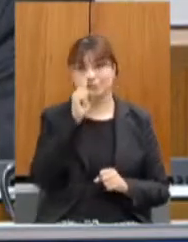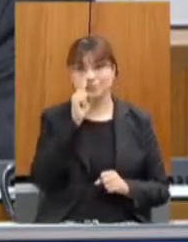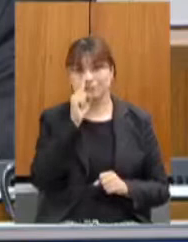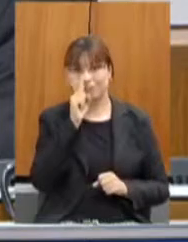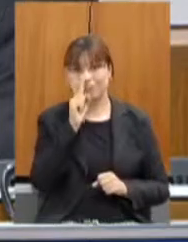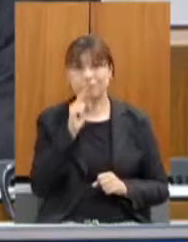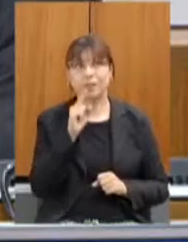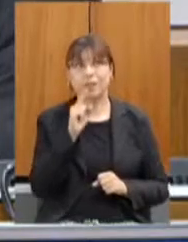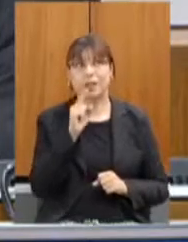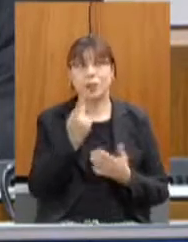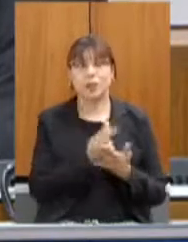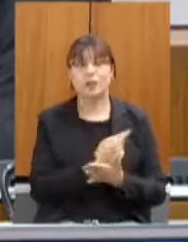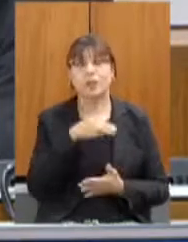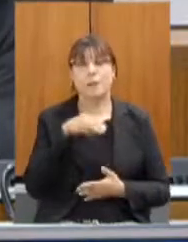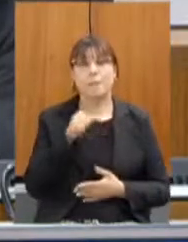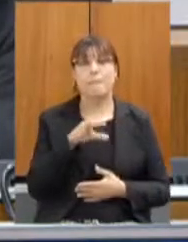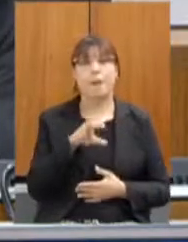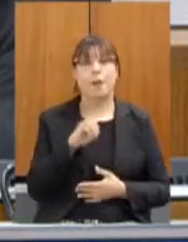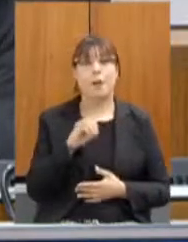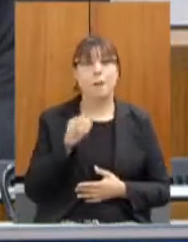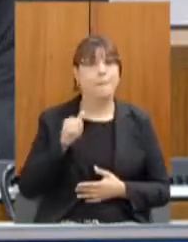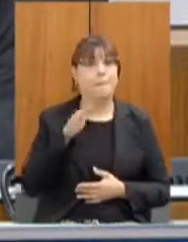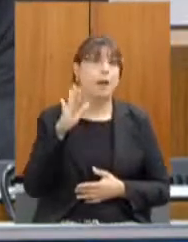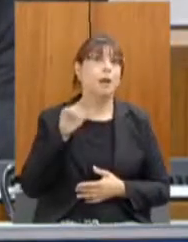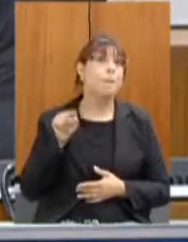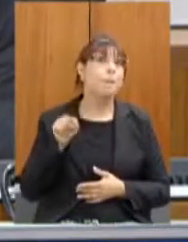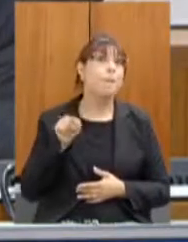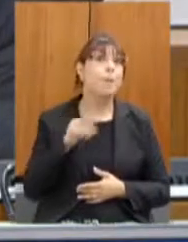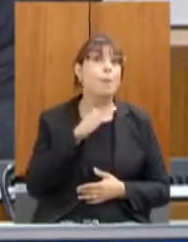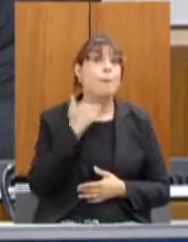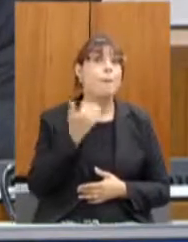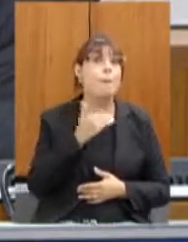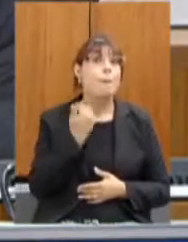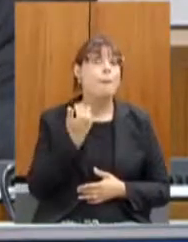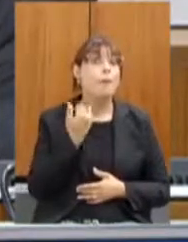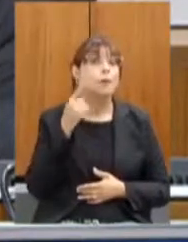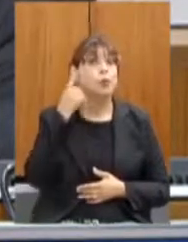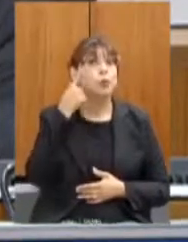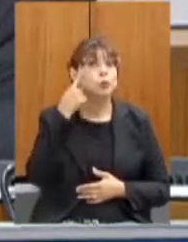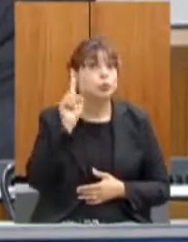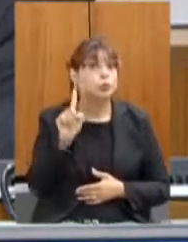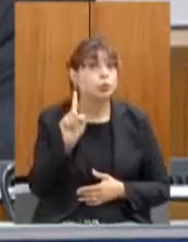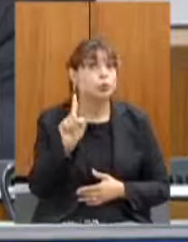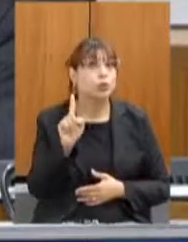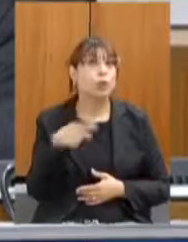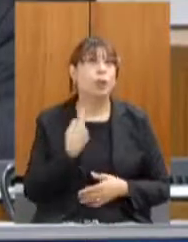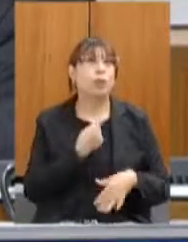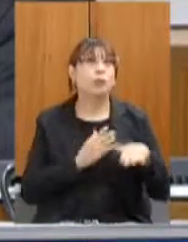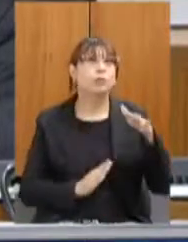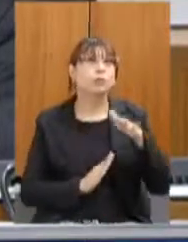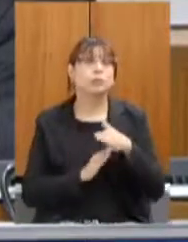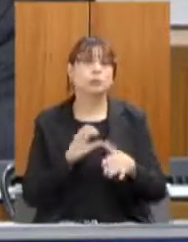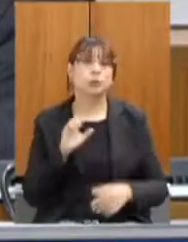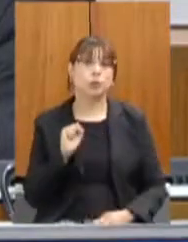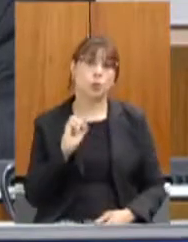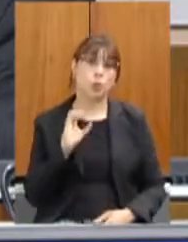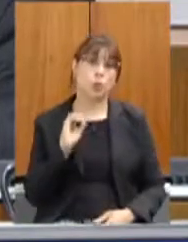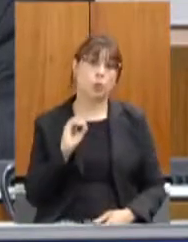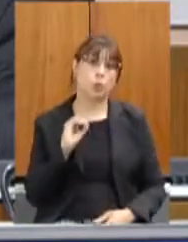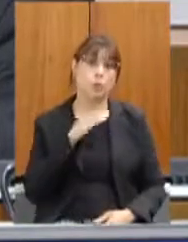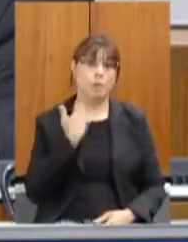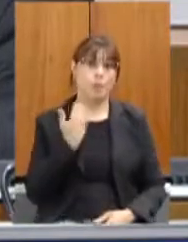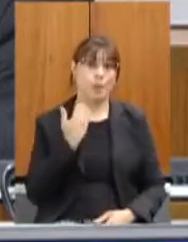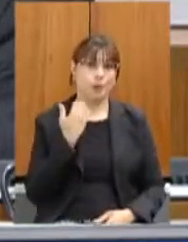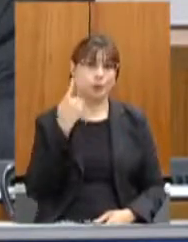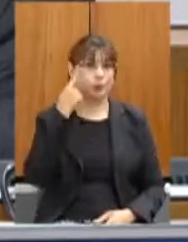mais de mil óbitos por dia nós chegamos até no máximo 80 ovos por dia